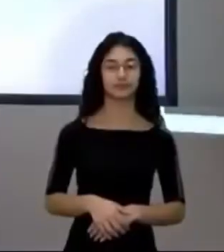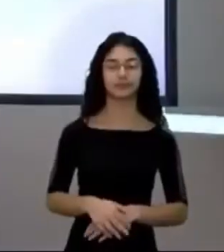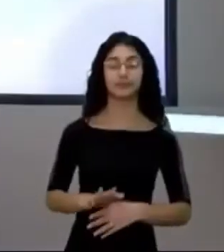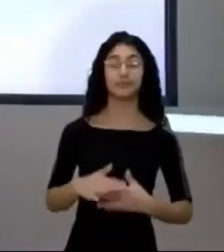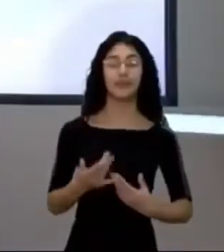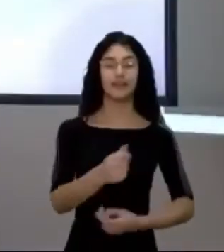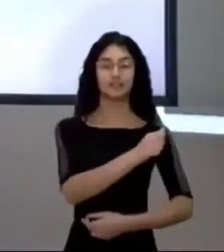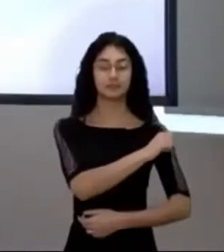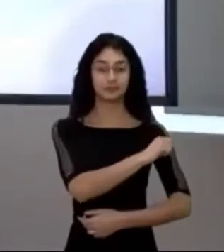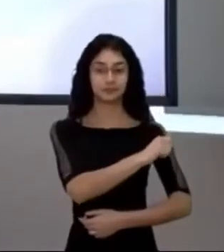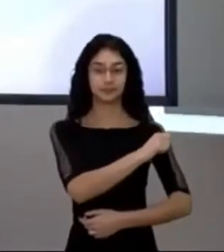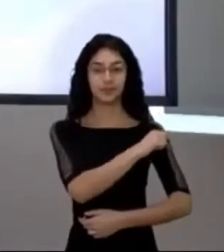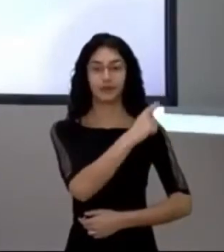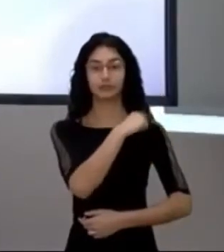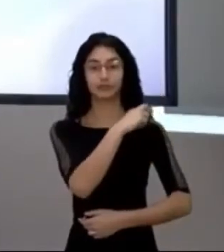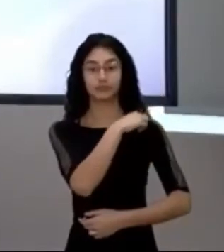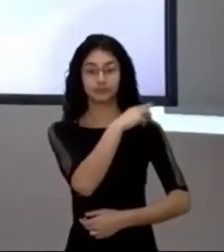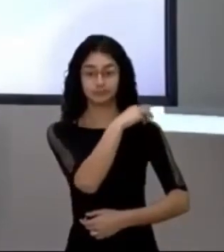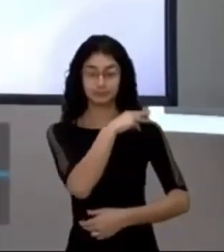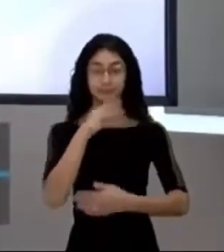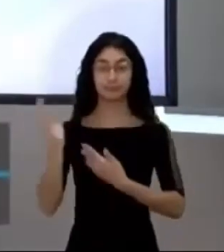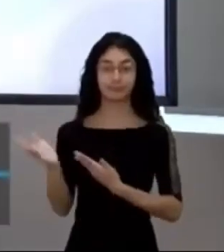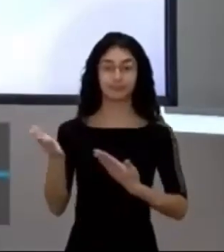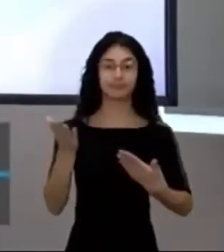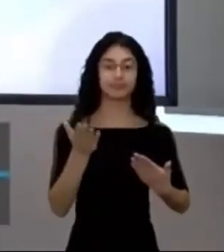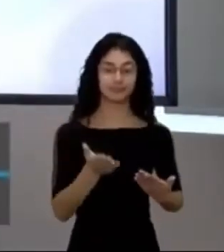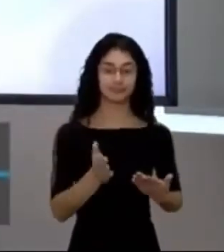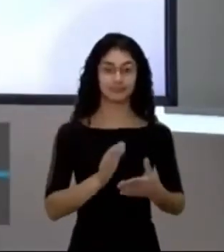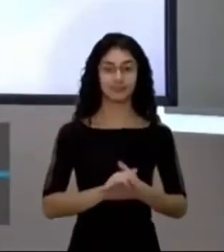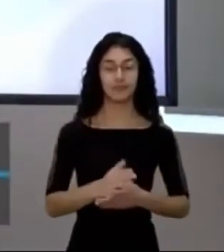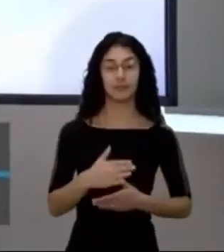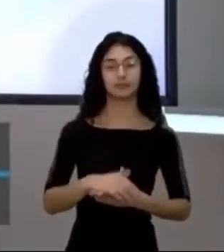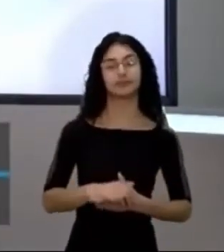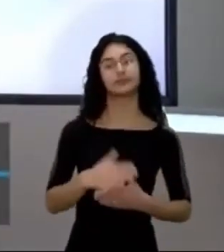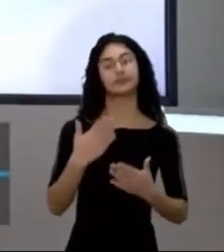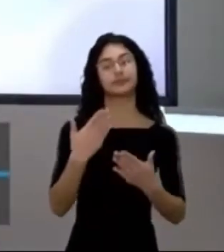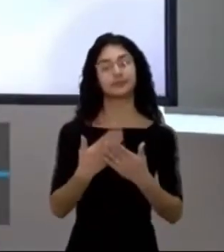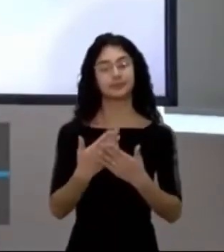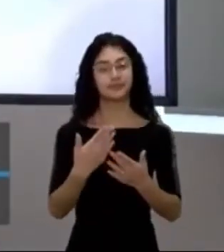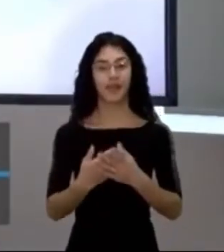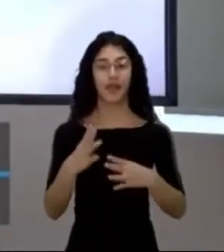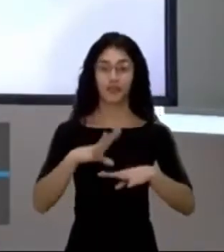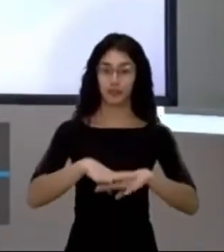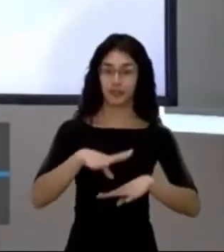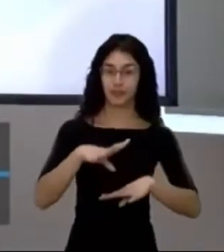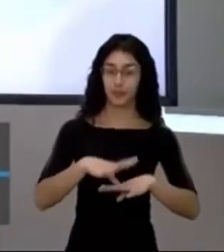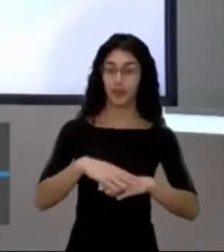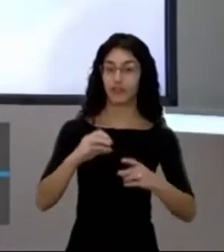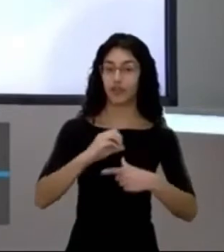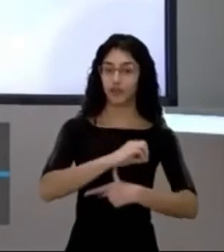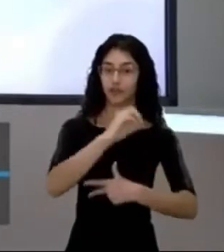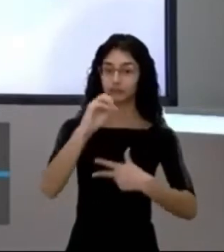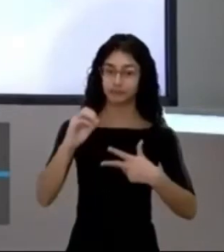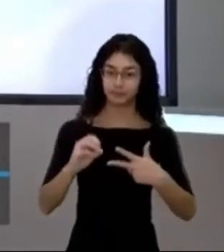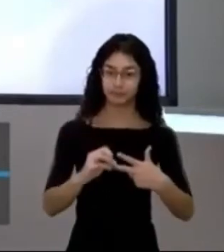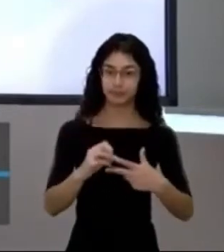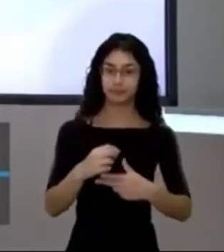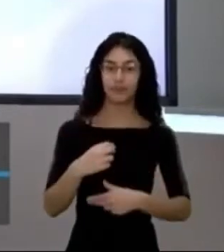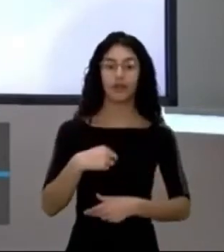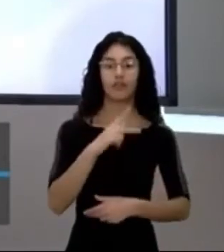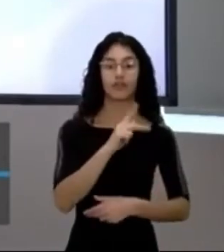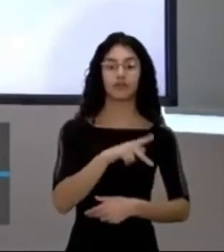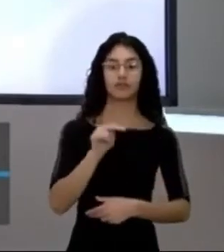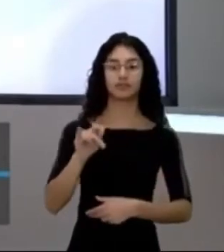Olá alunos do ensino médio sejam todos bem-vindos a mais uma aula de matemática do Enem eu sou